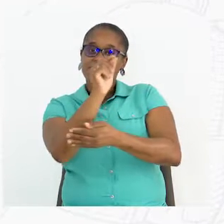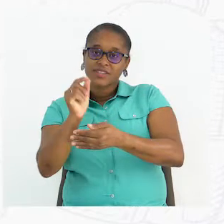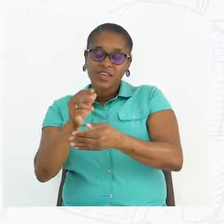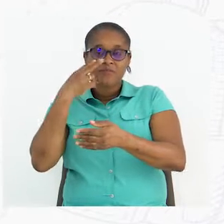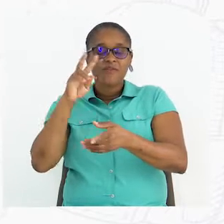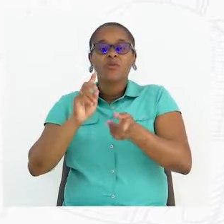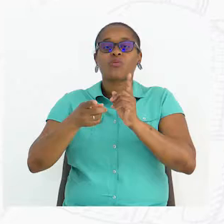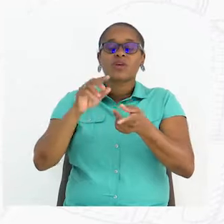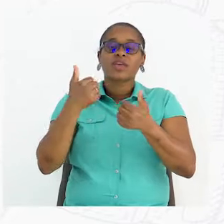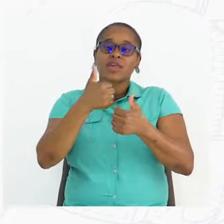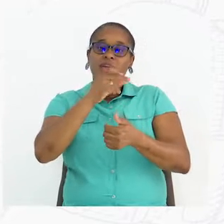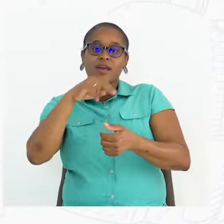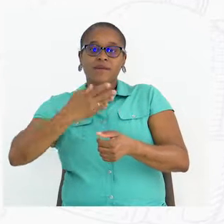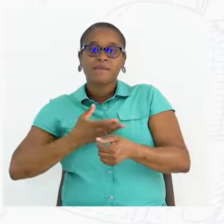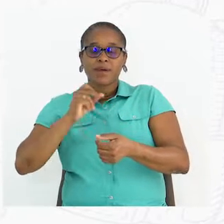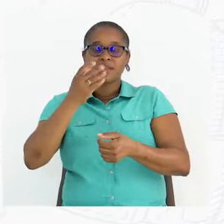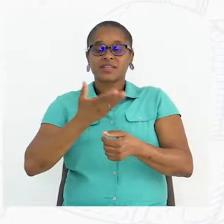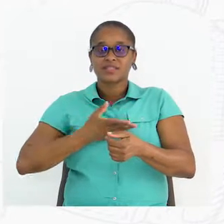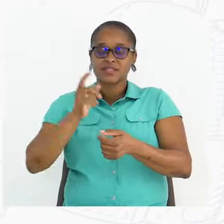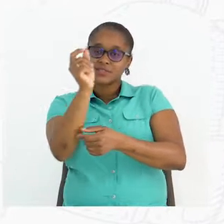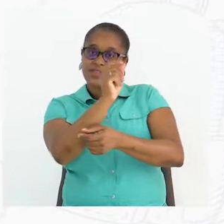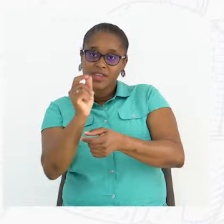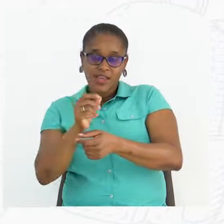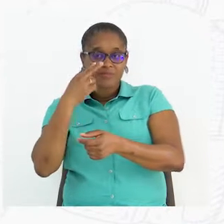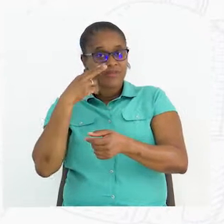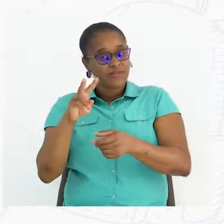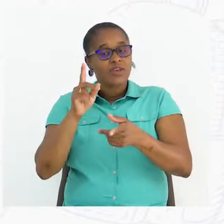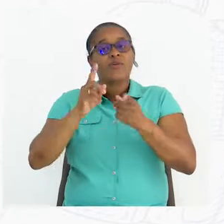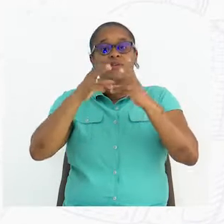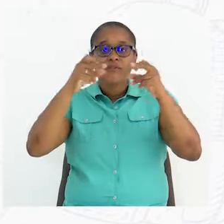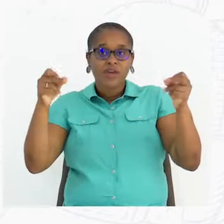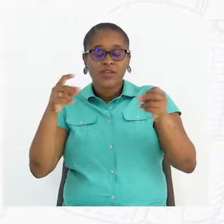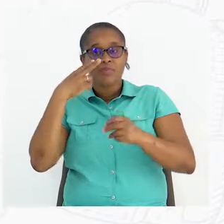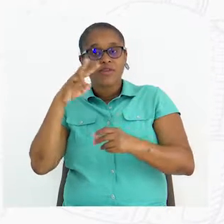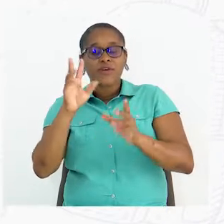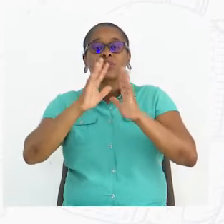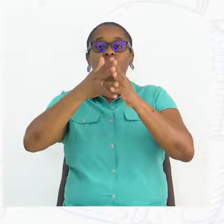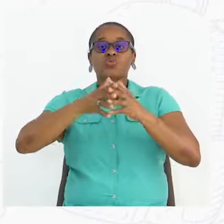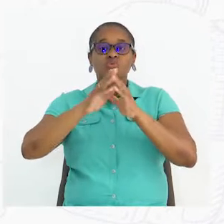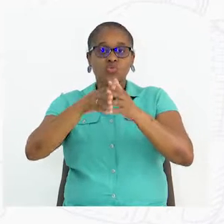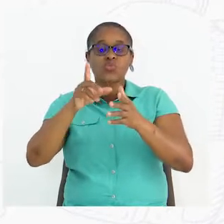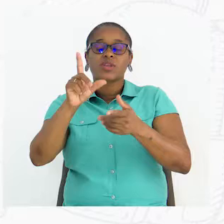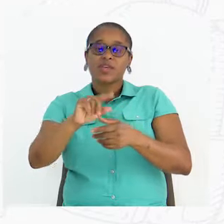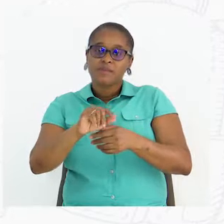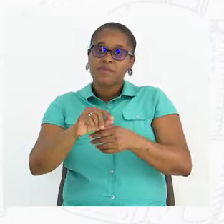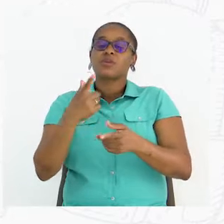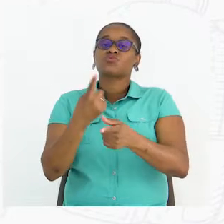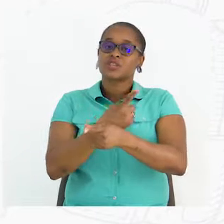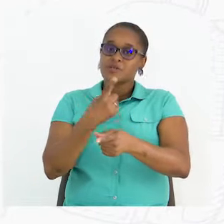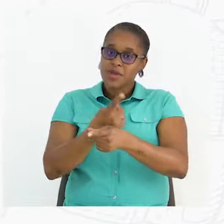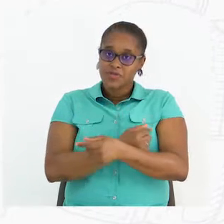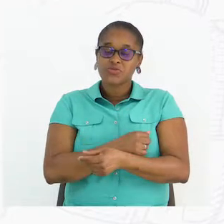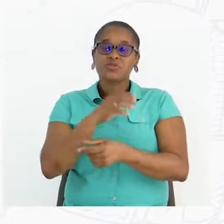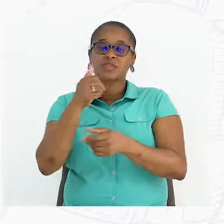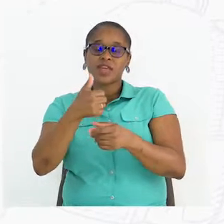a banda desenhada, a definição, naturalmente. Vamos ver a estrutura também da banda desenhada e os elementos